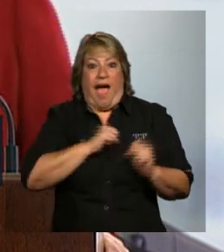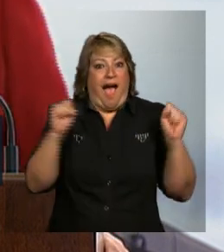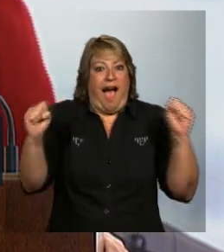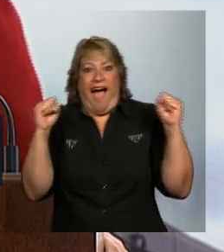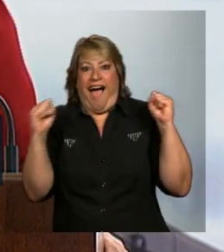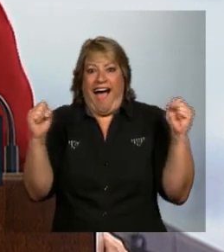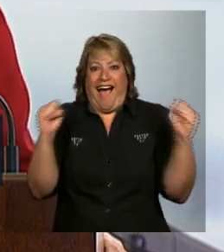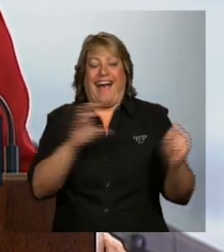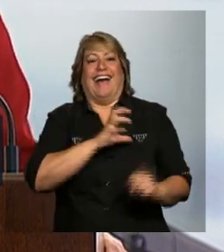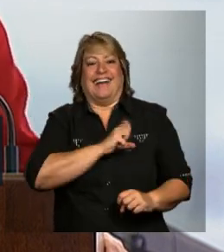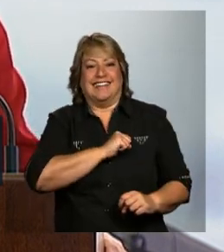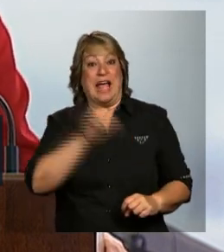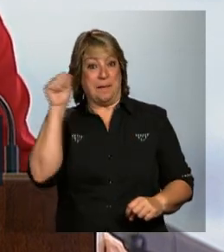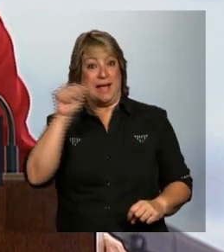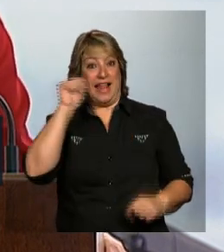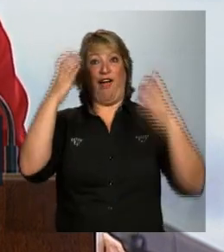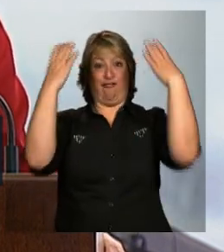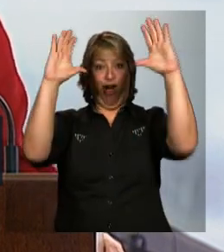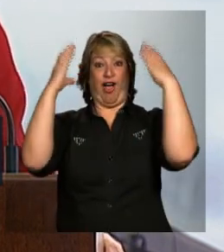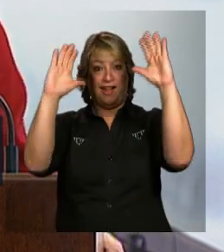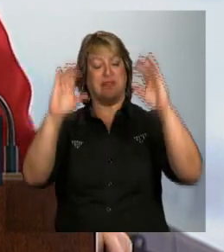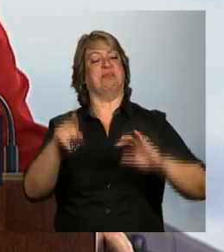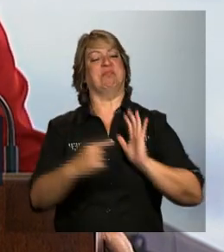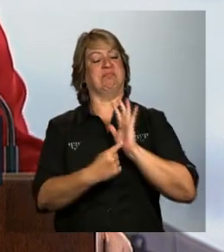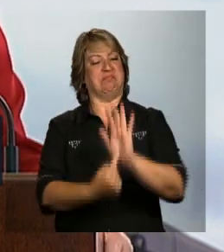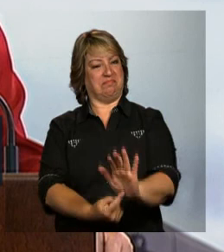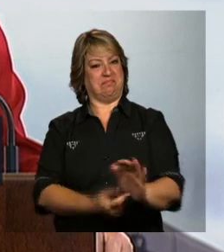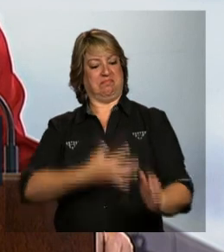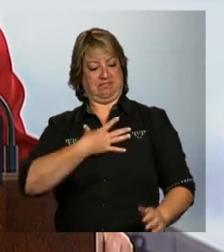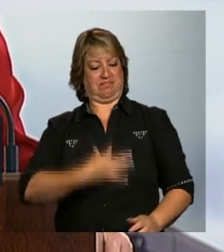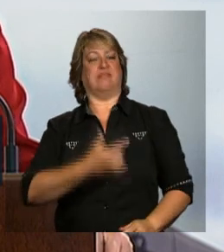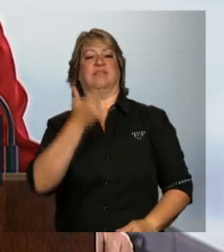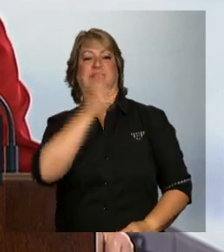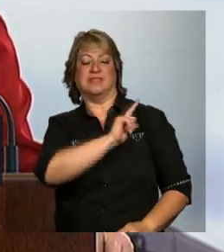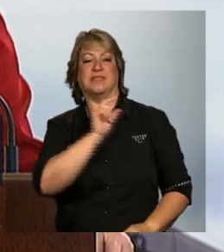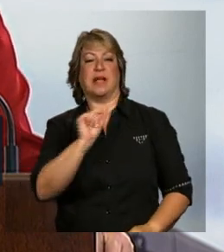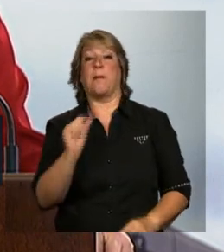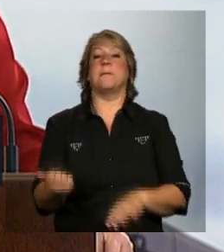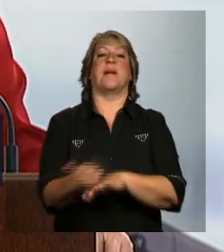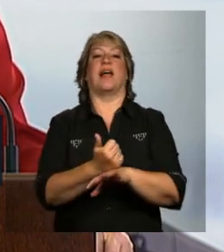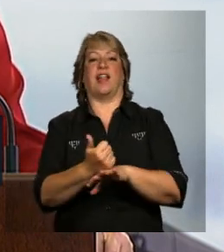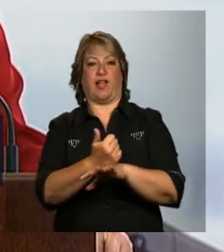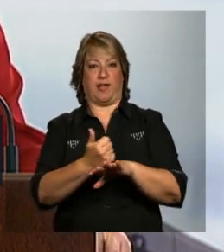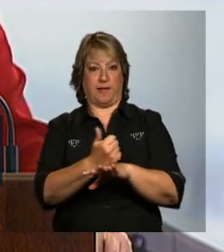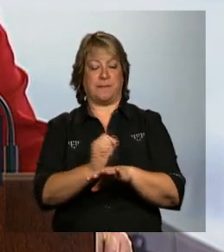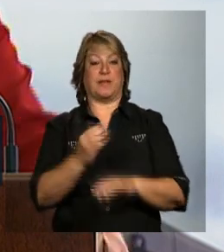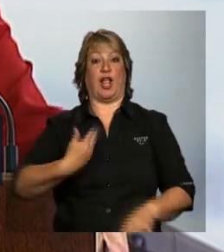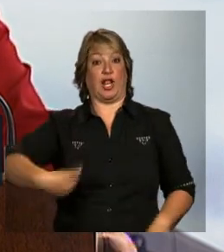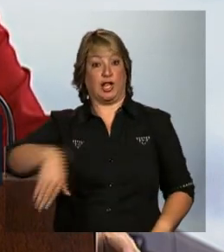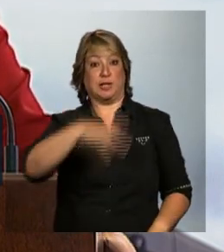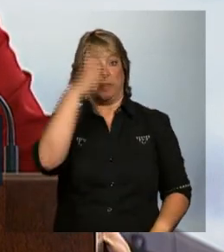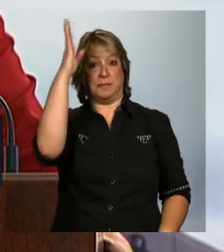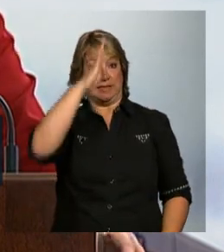paixão e as meninas do vôlei elas são exemplos elas são exemplos do que de melhor e nós